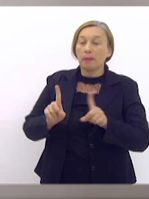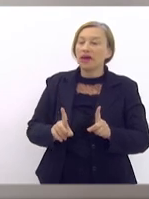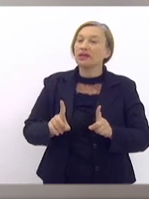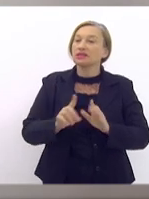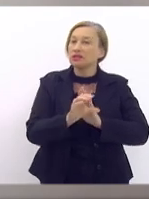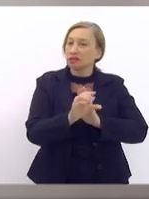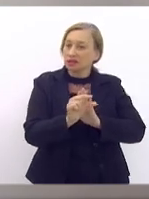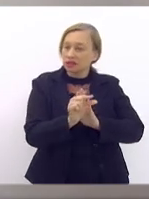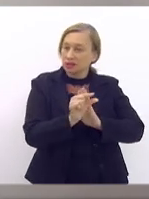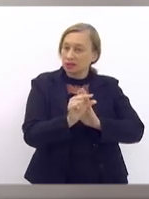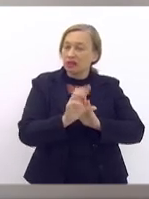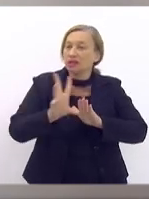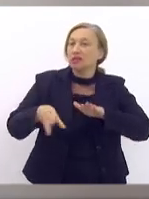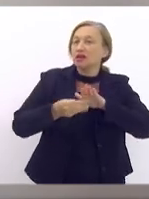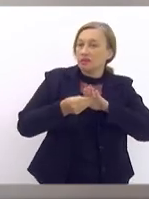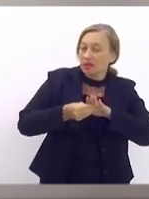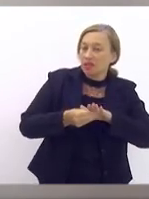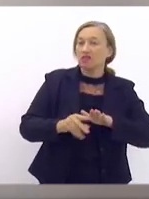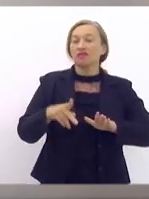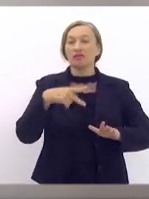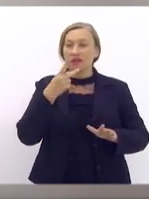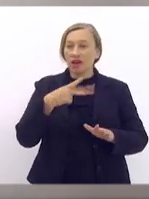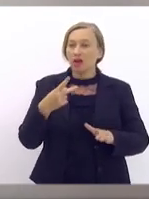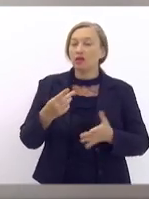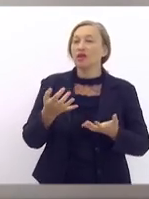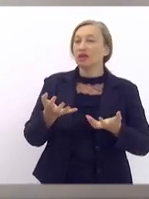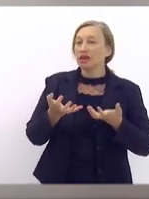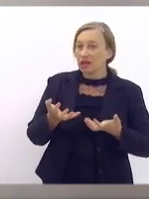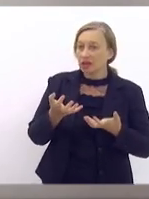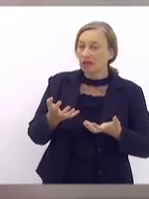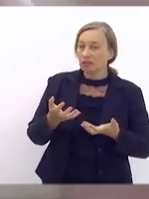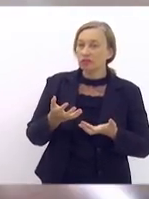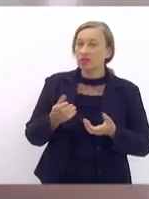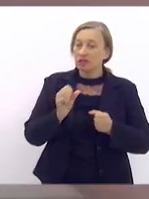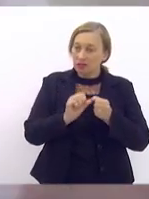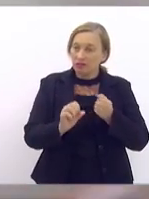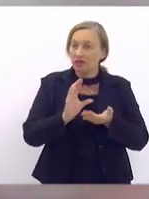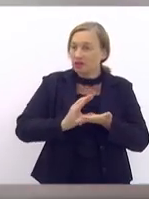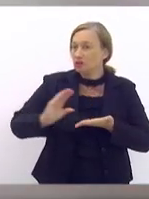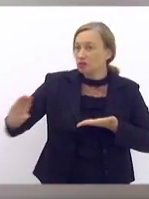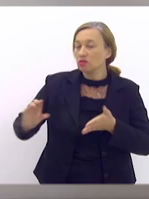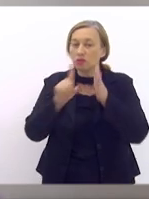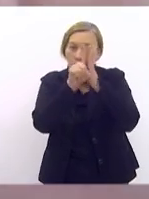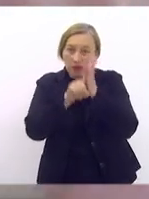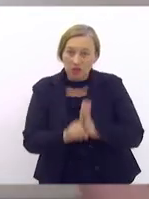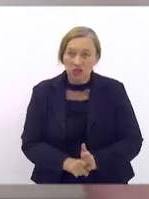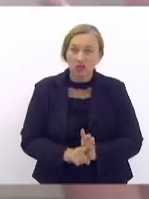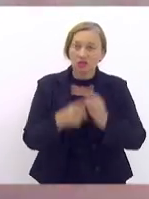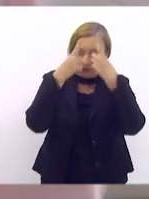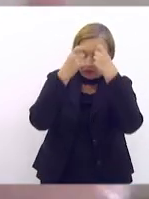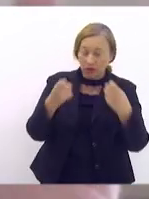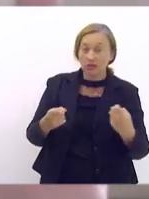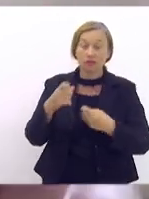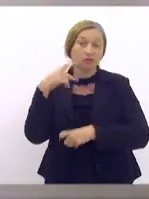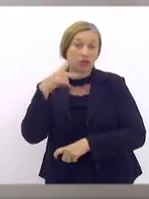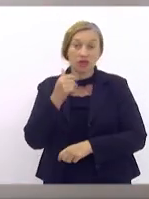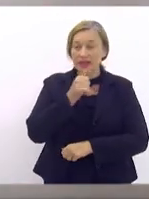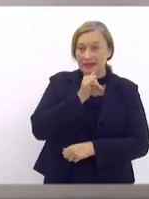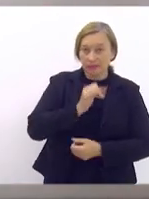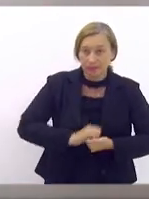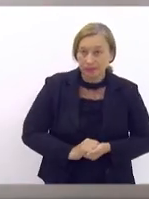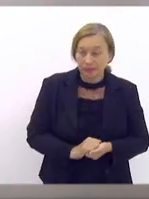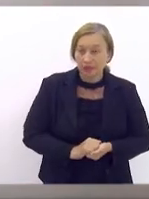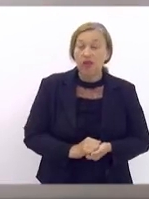na descrição lá da emenda, a gente vai dizer o que a gente espera que seja feito com aquele recurso, que é pesquisa sobre violência política, por exemplo. E